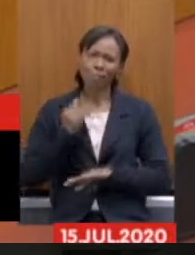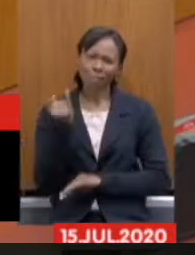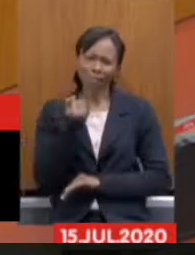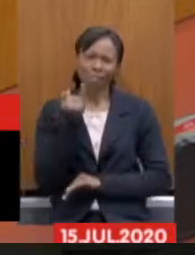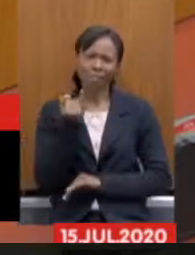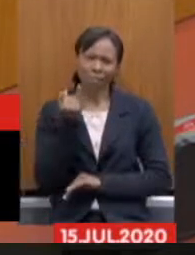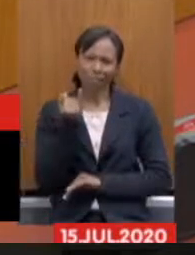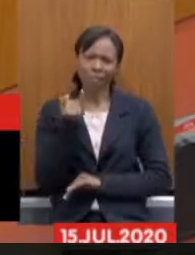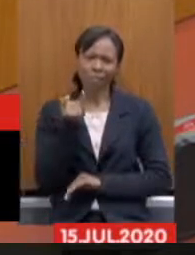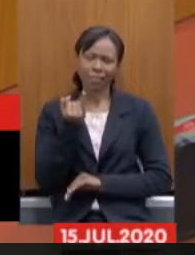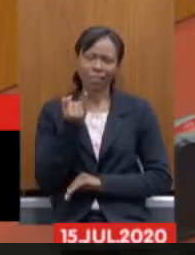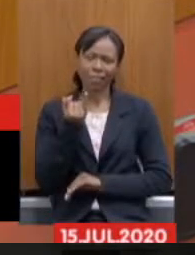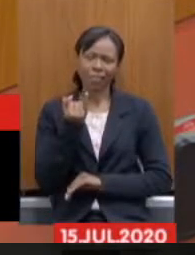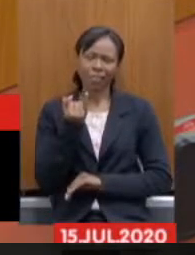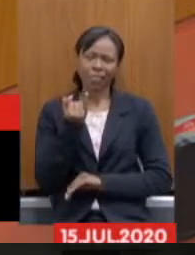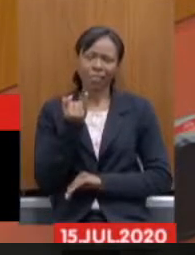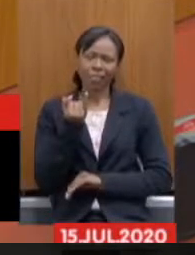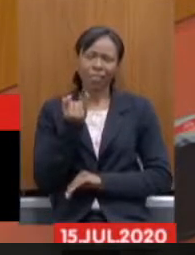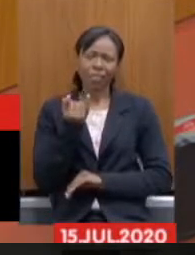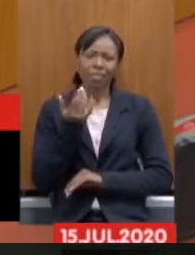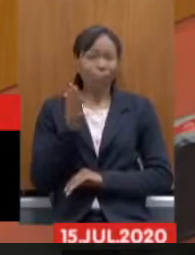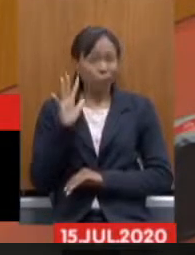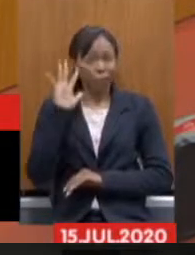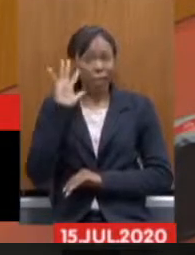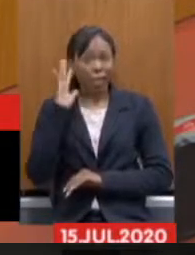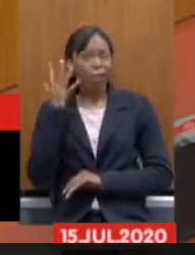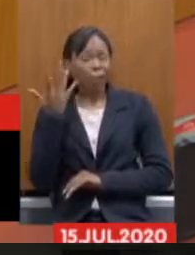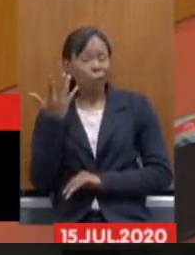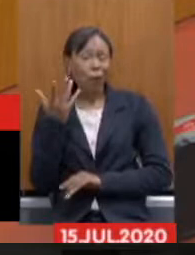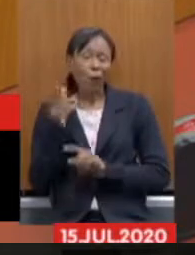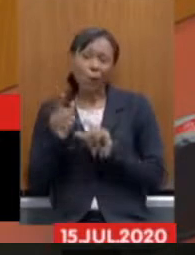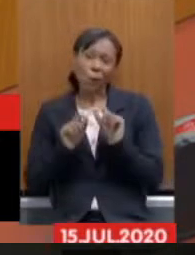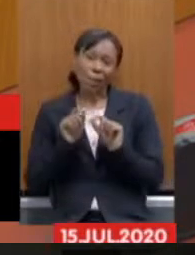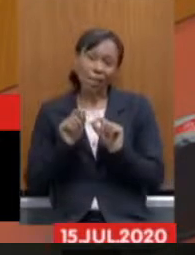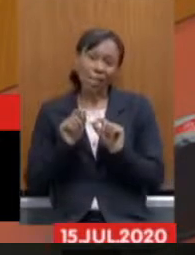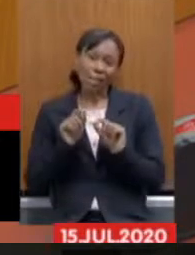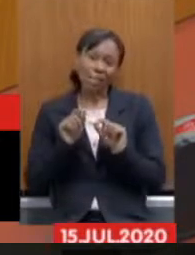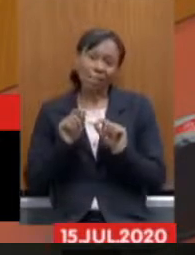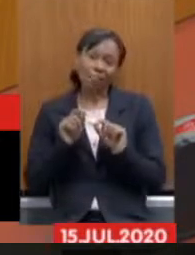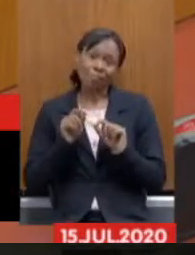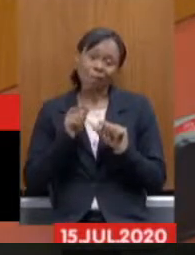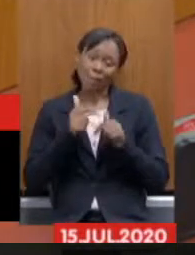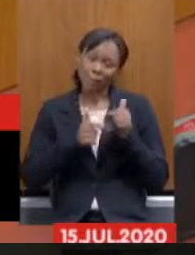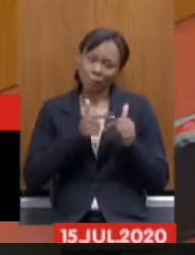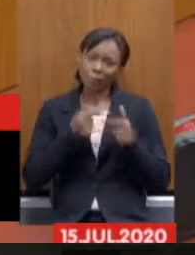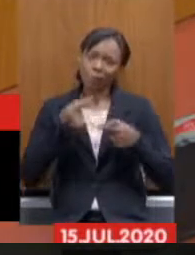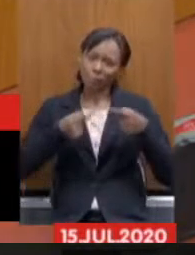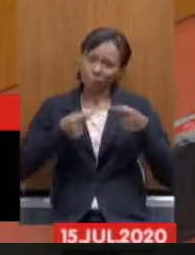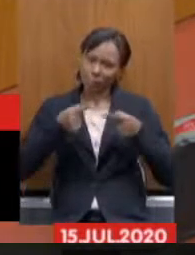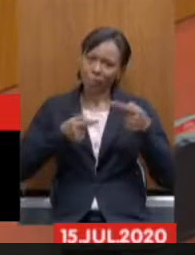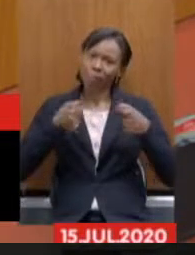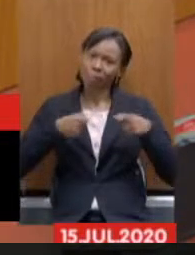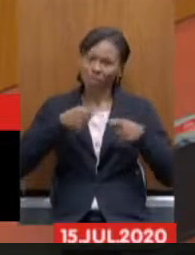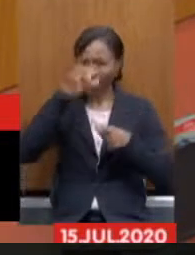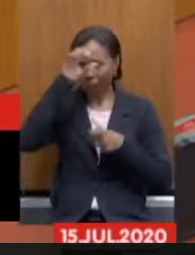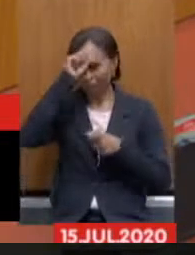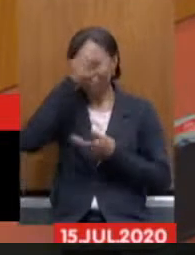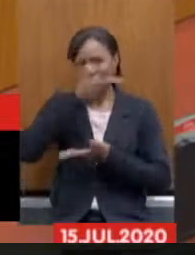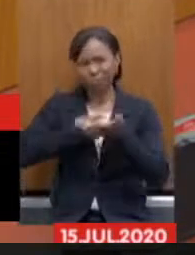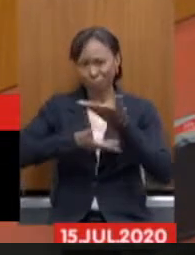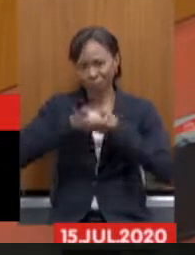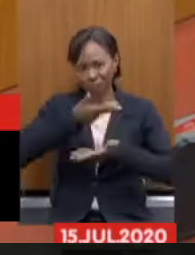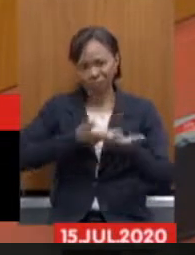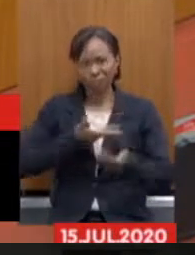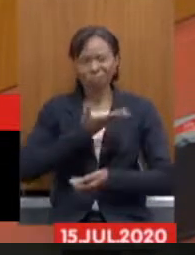quando a gente assumi e resolve seguir a carreira política a gente tem que aprender a construir as